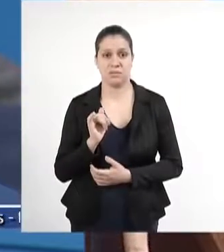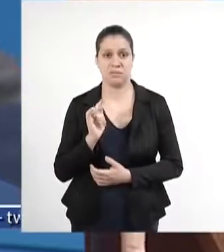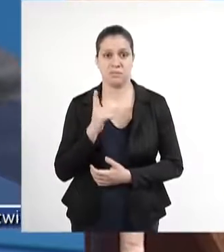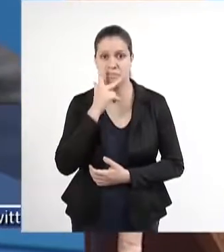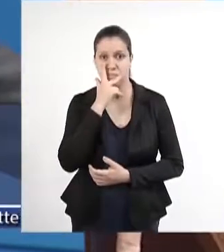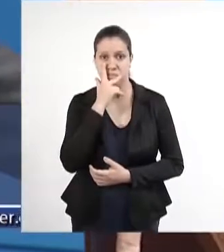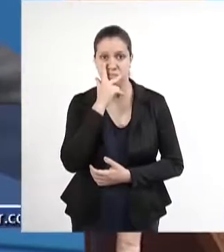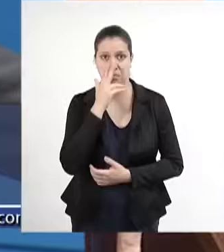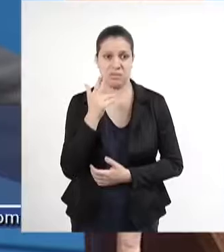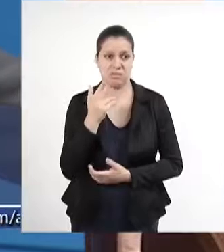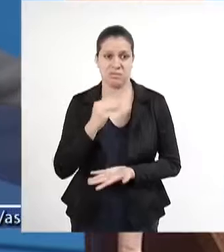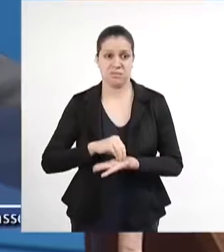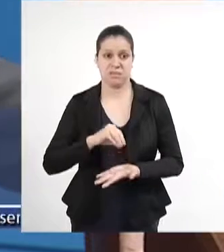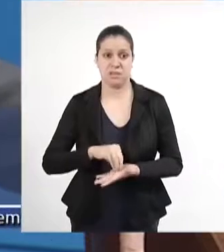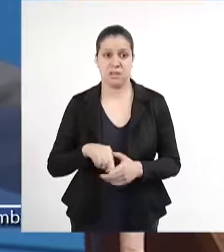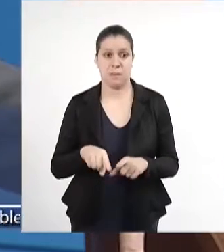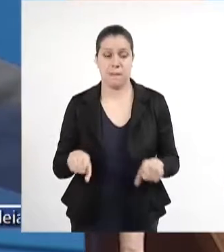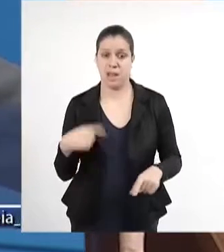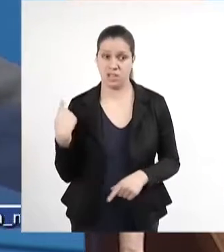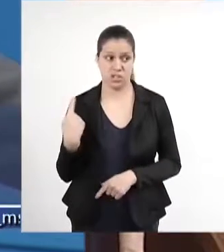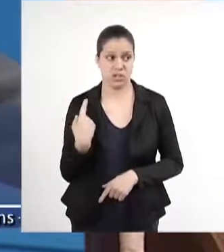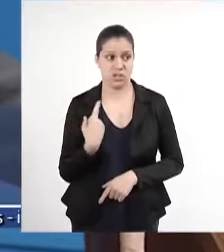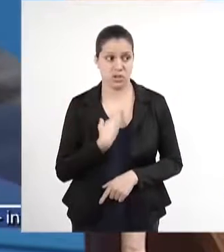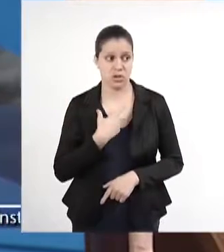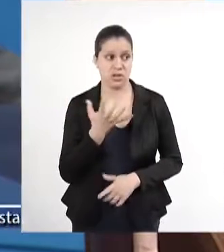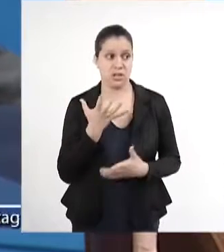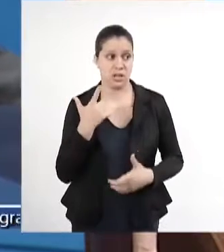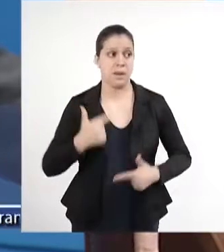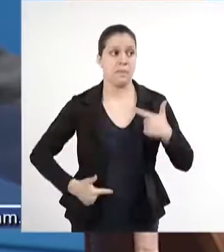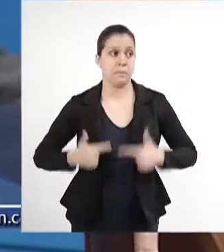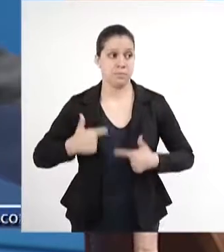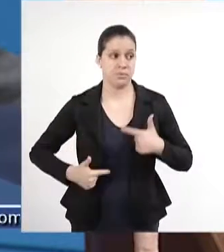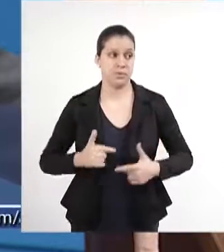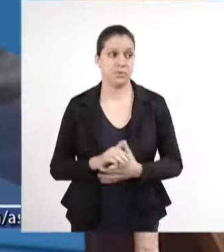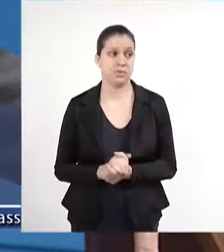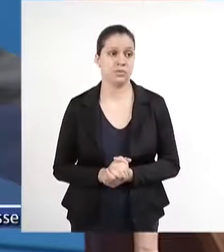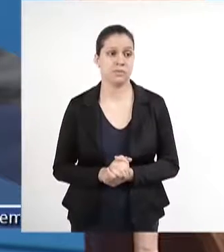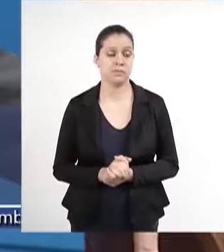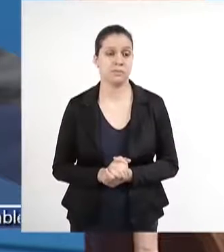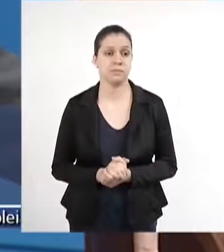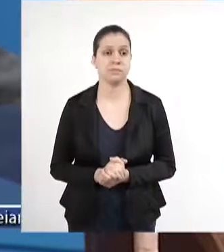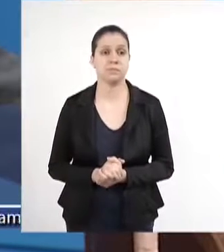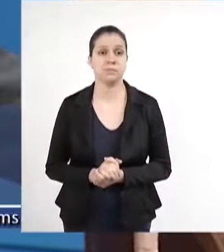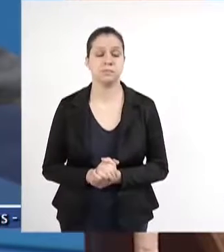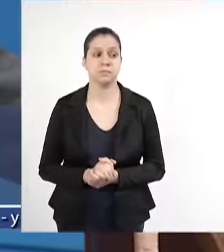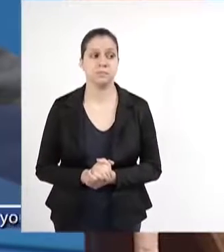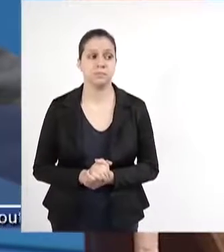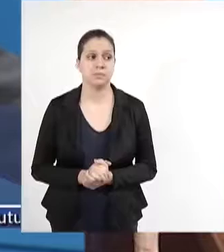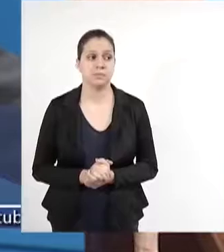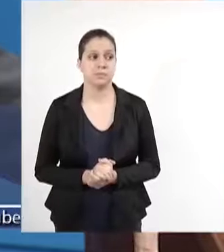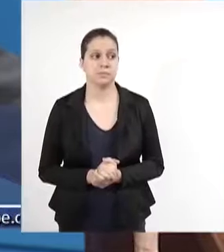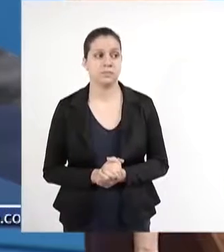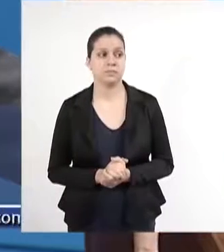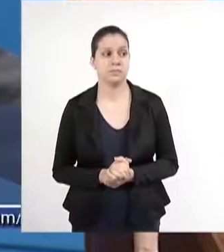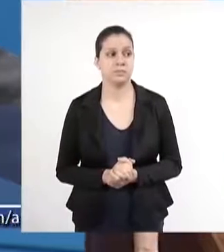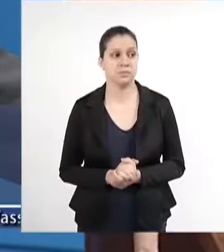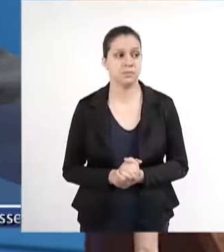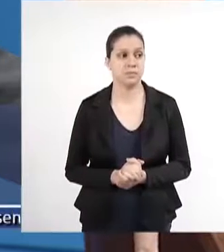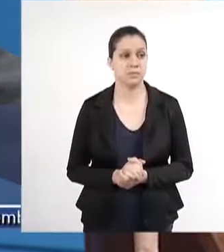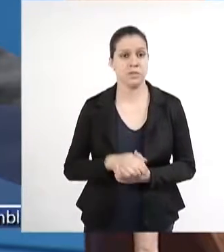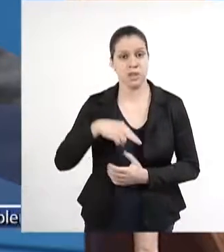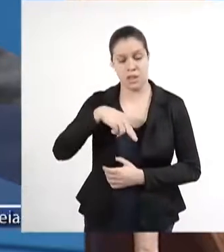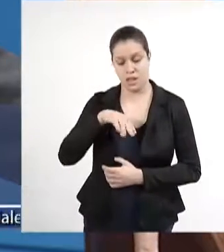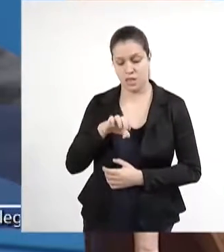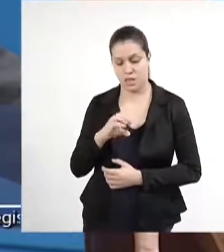que nós retornamos com essa política, inclusive uma política que eu posso até colocar que foi uma política